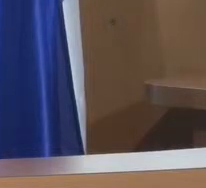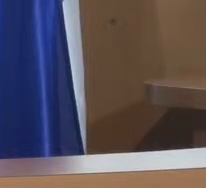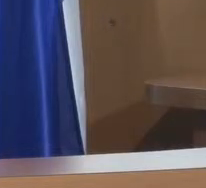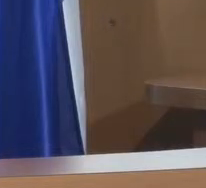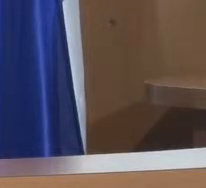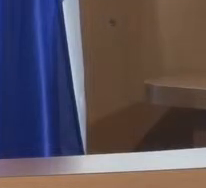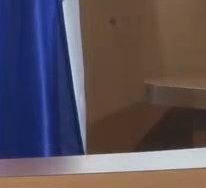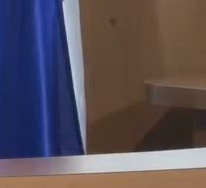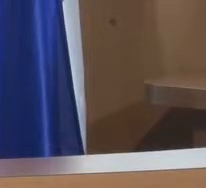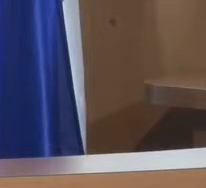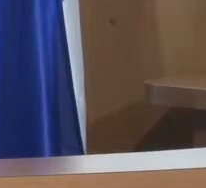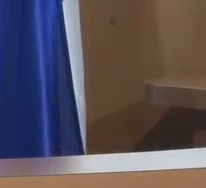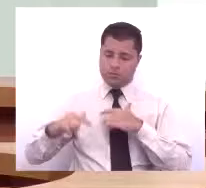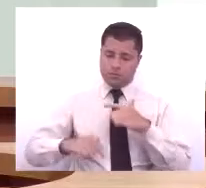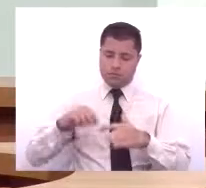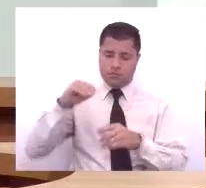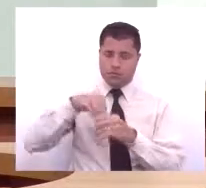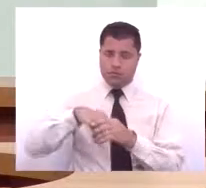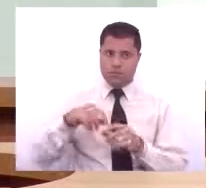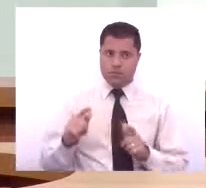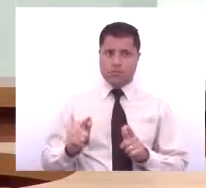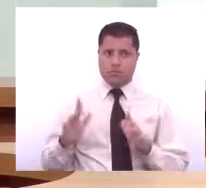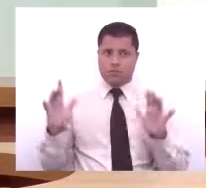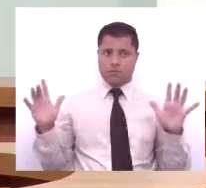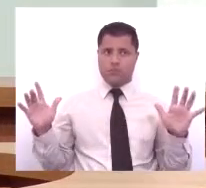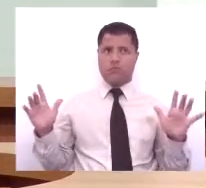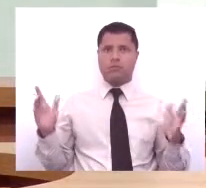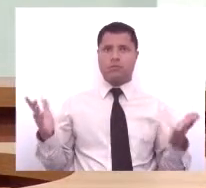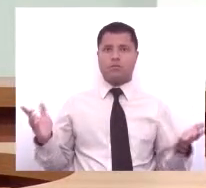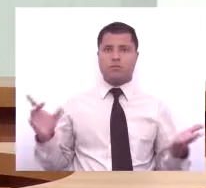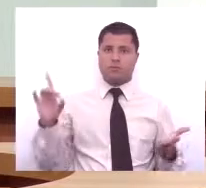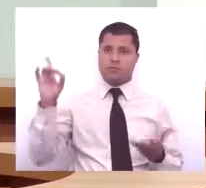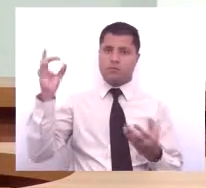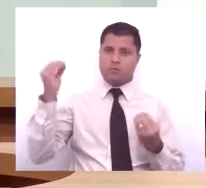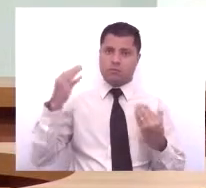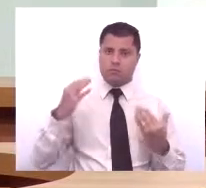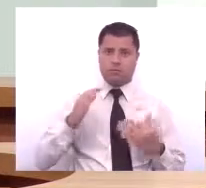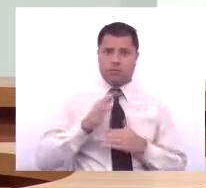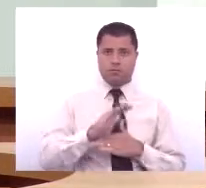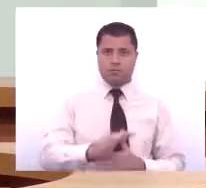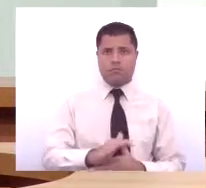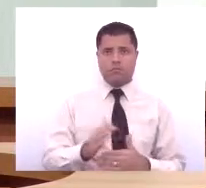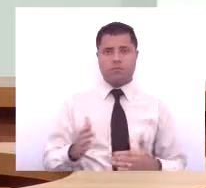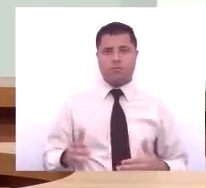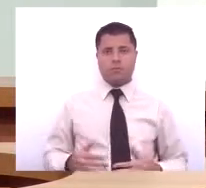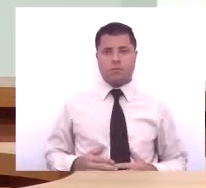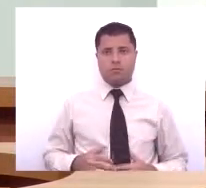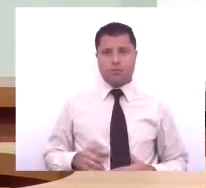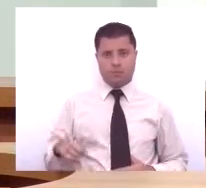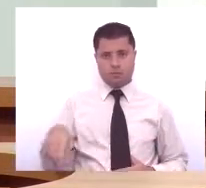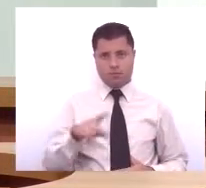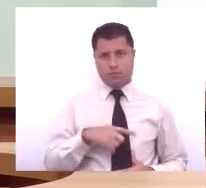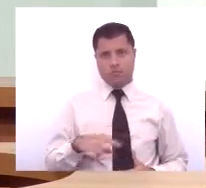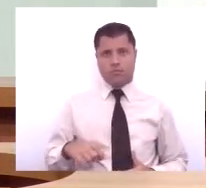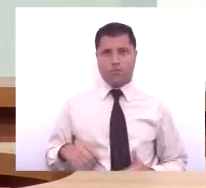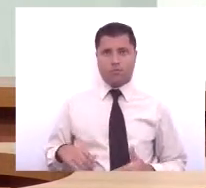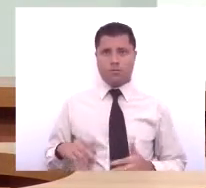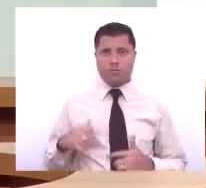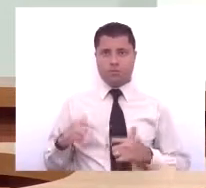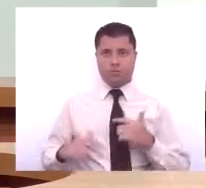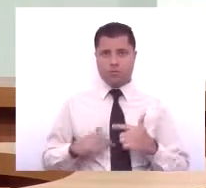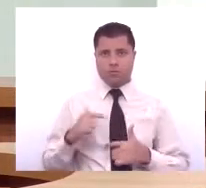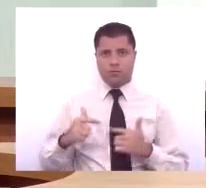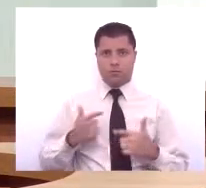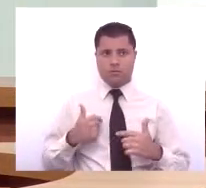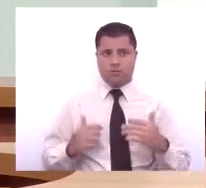à Assembleia Legislativa. Deus permitiu que a gente chegasse a